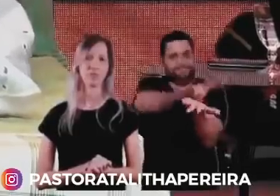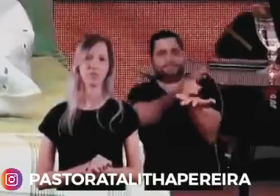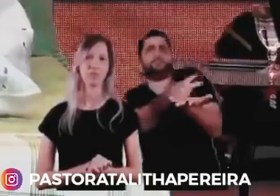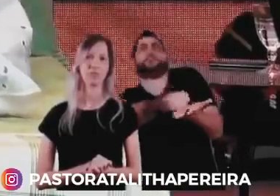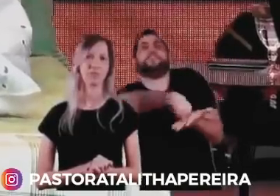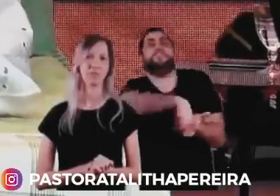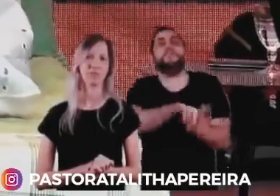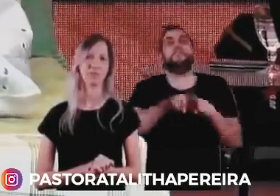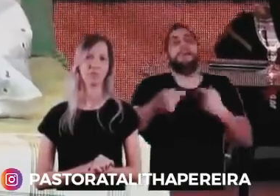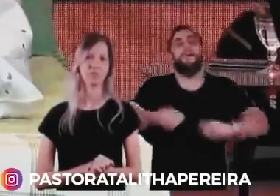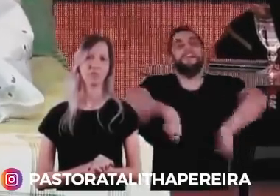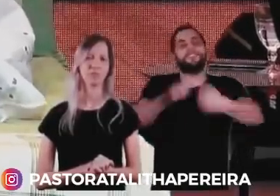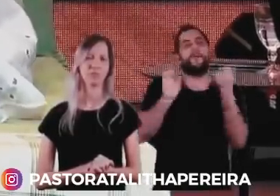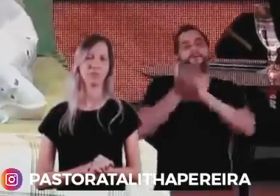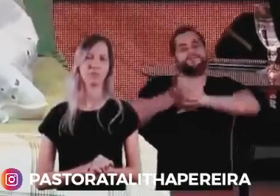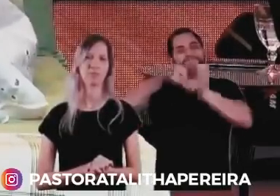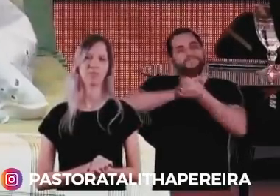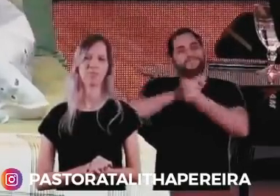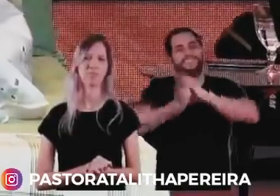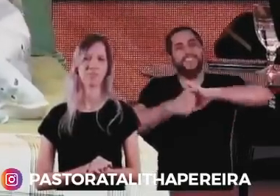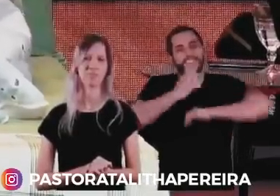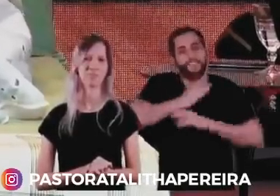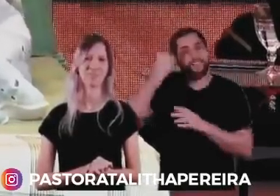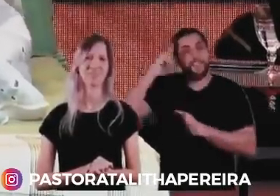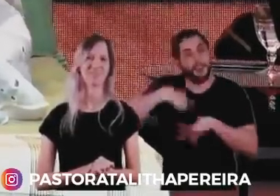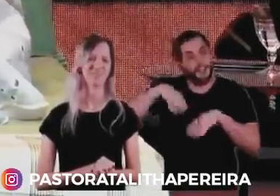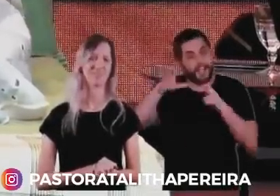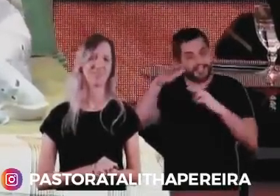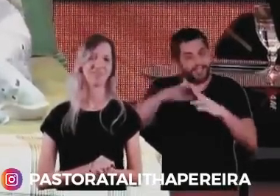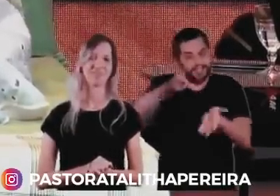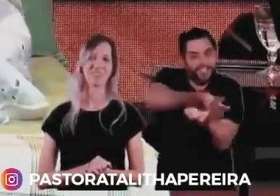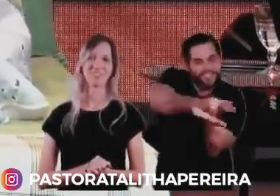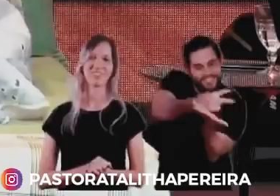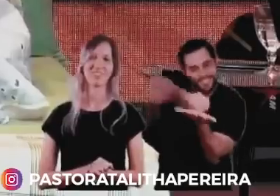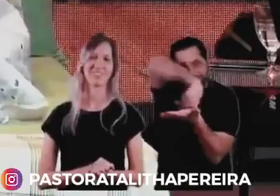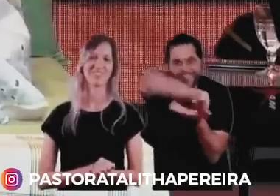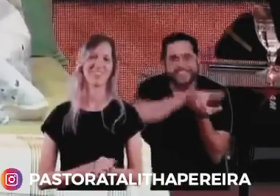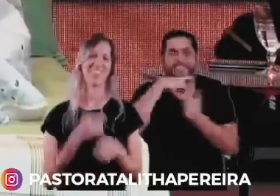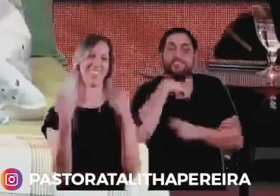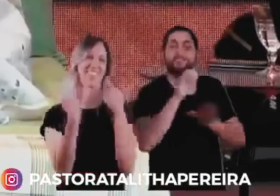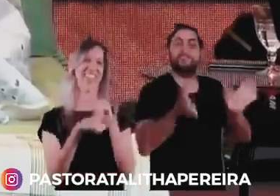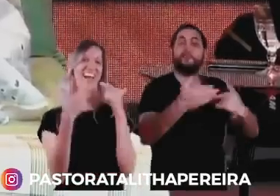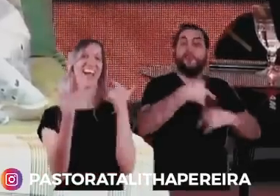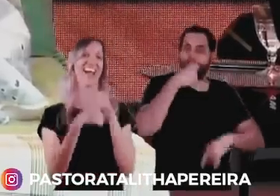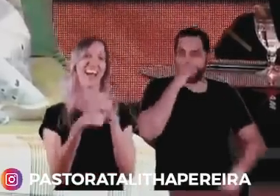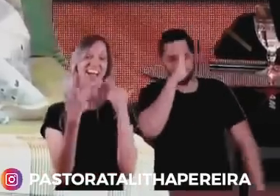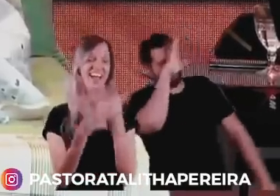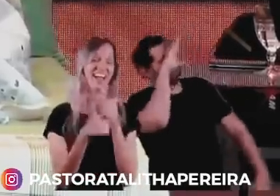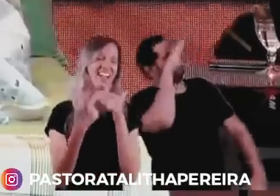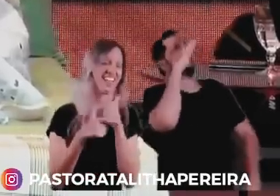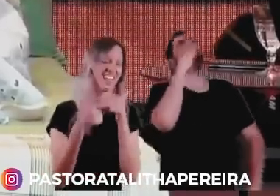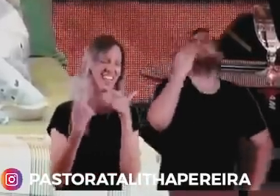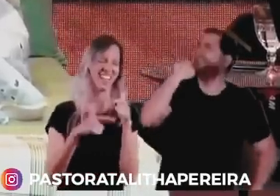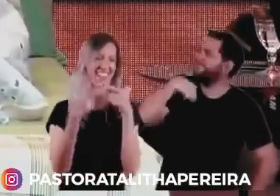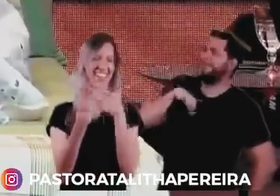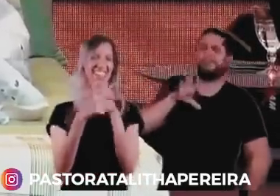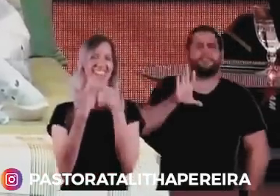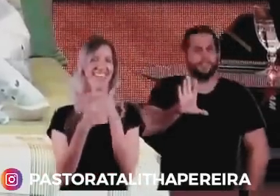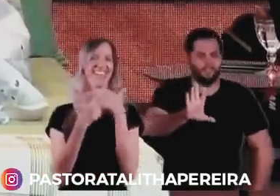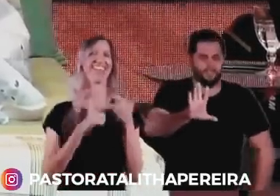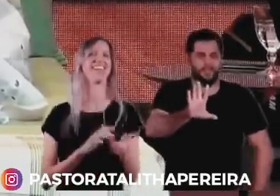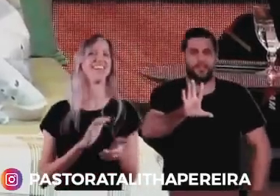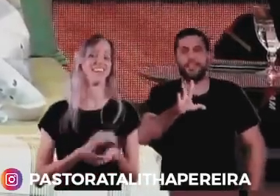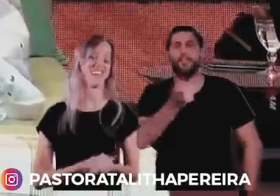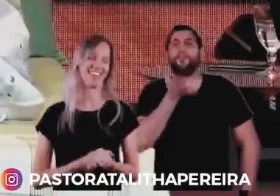amanhecer machucado. Teve um dia que eu rodei tanto, que eu saí do quarto tonto. Eu não fui nem pra... Eu não fui, gente, nem pra...